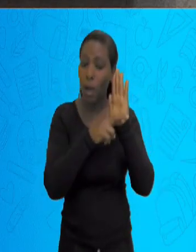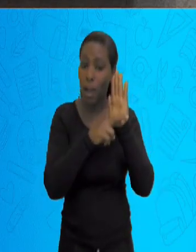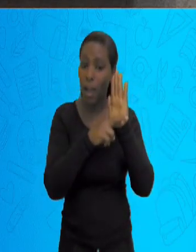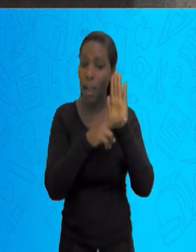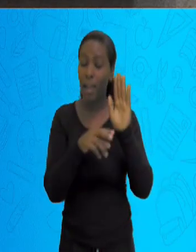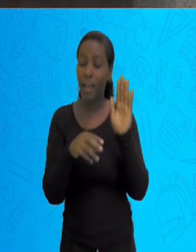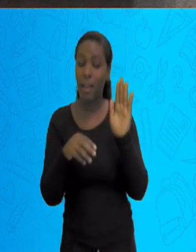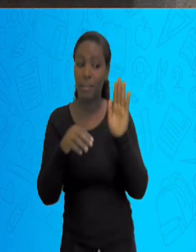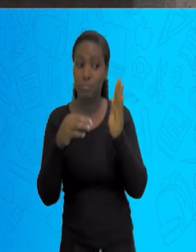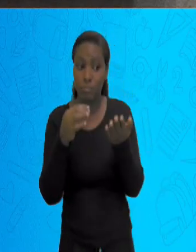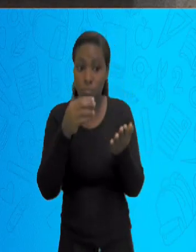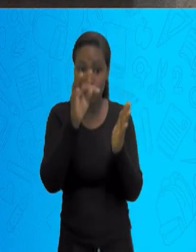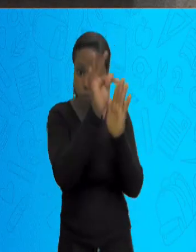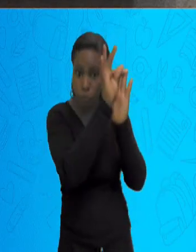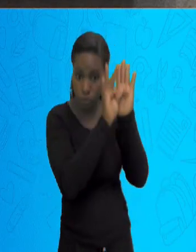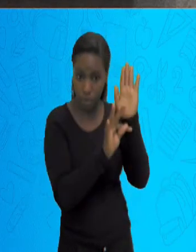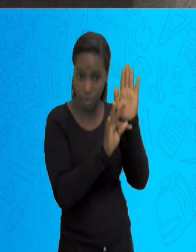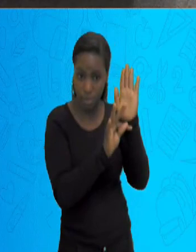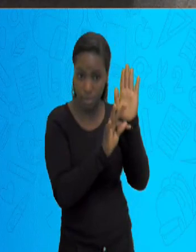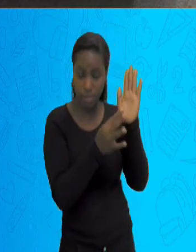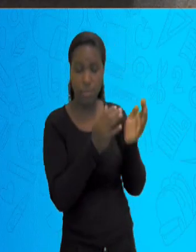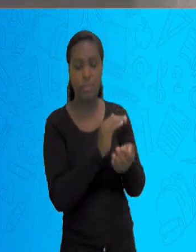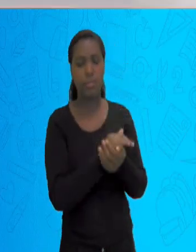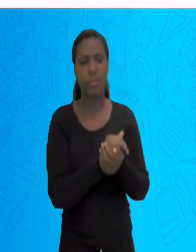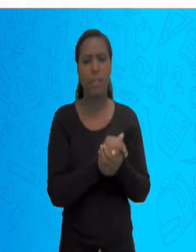a rima.